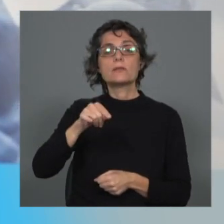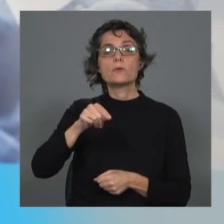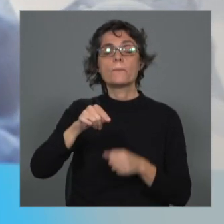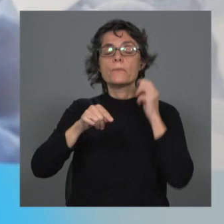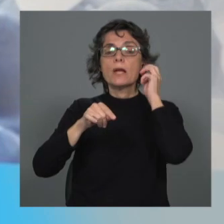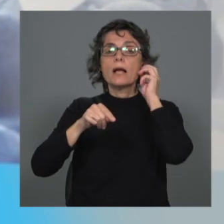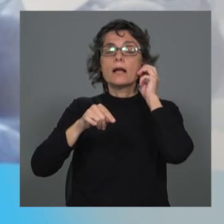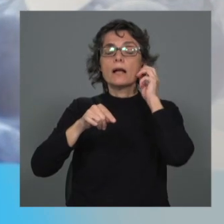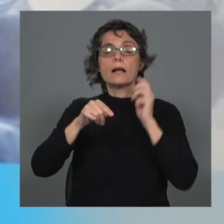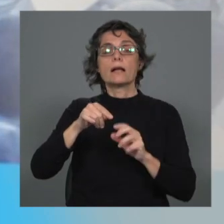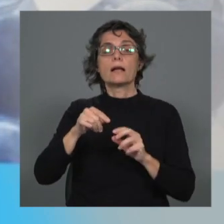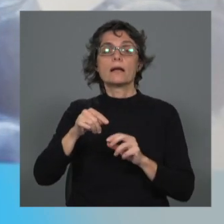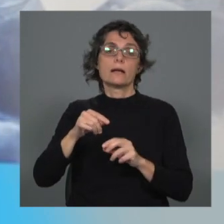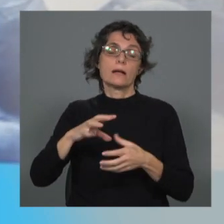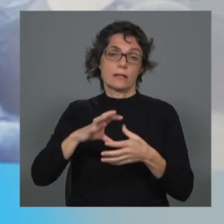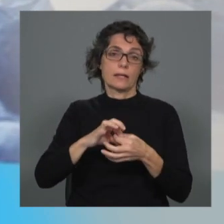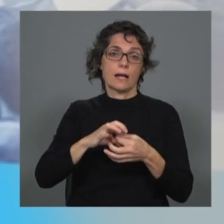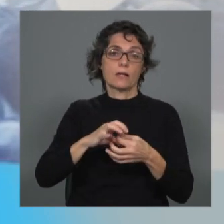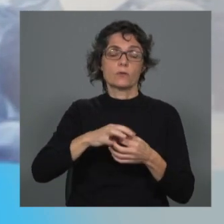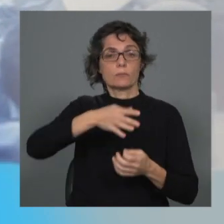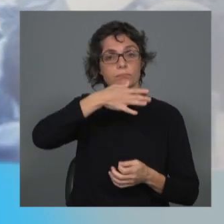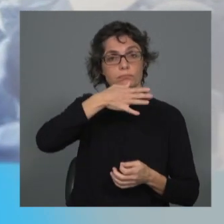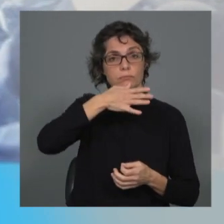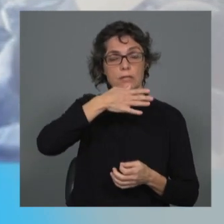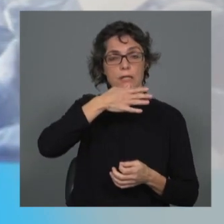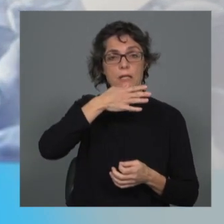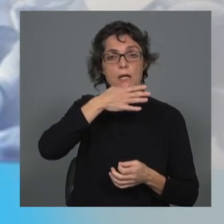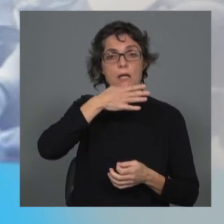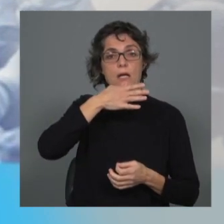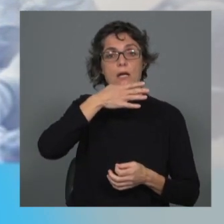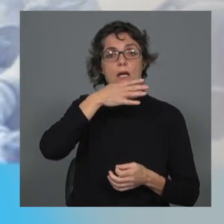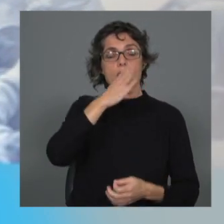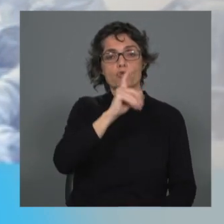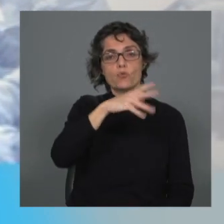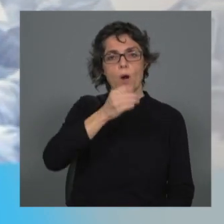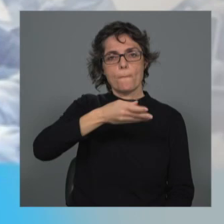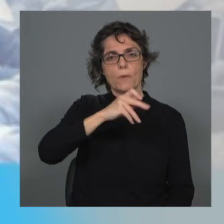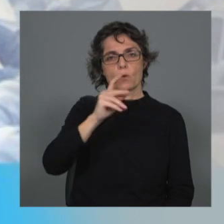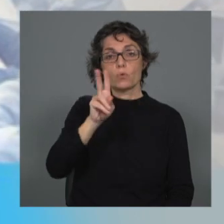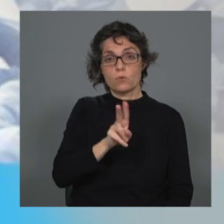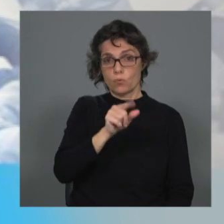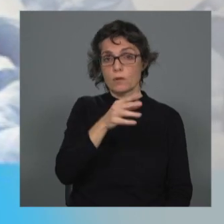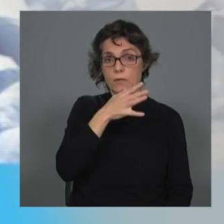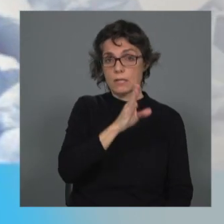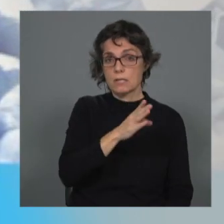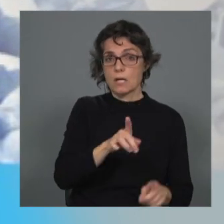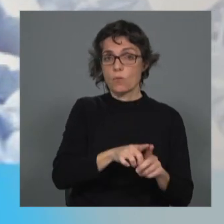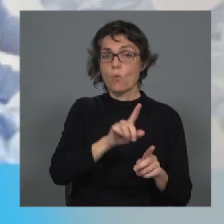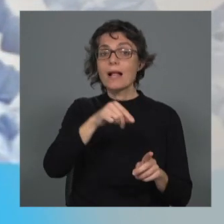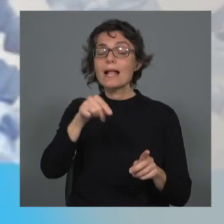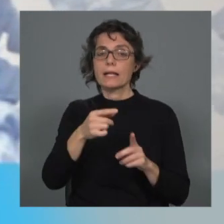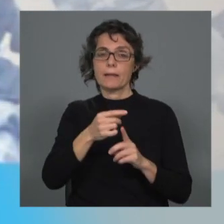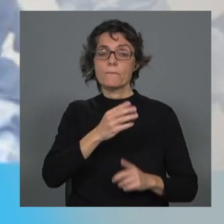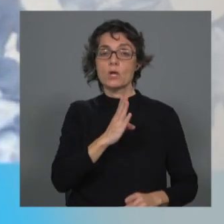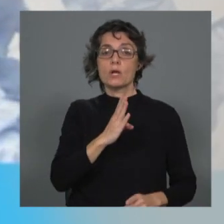exercens do Papa São João Paulo II. É muito interessante como temos aqui Paulo VI, João